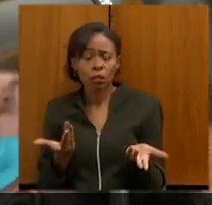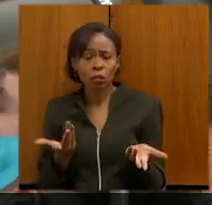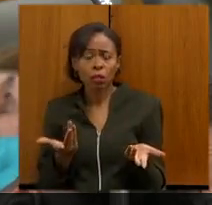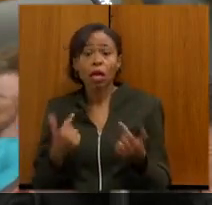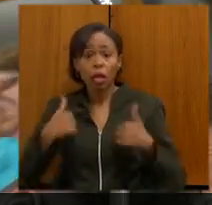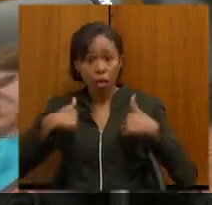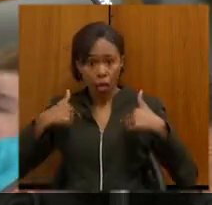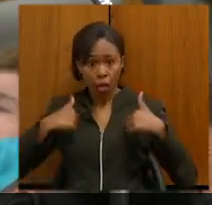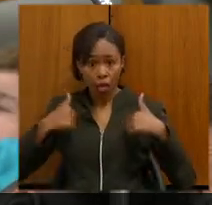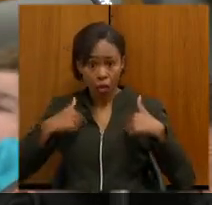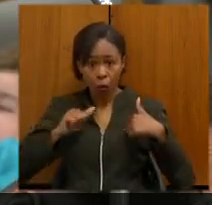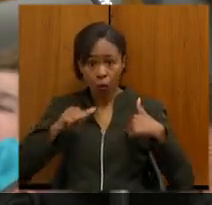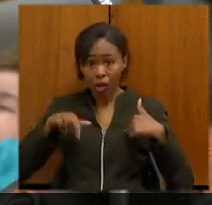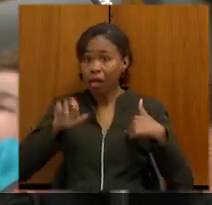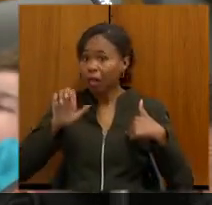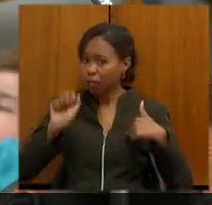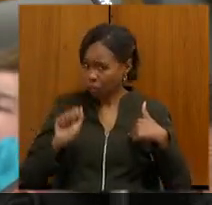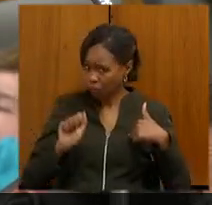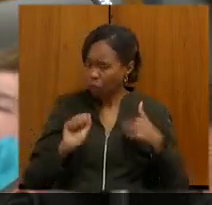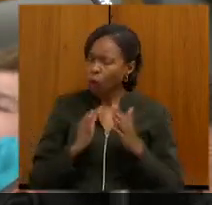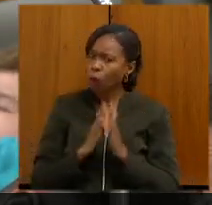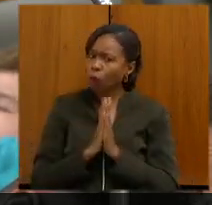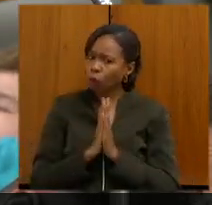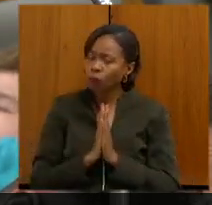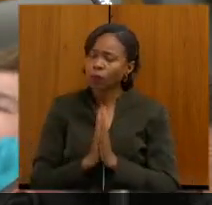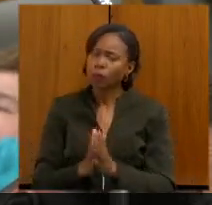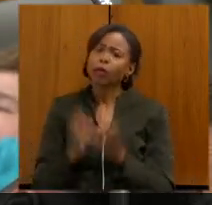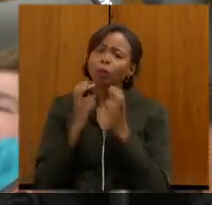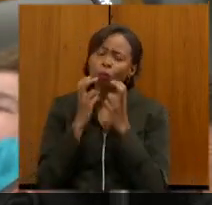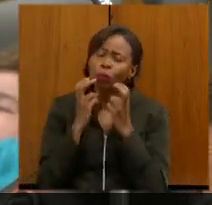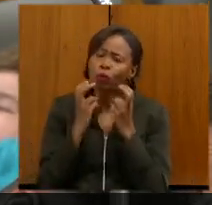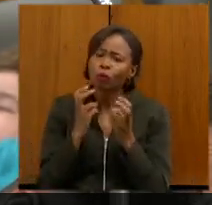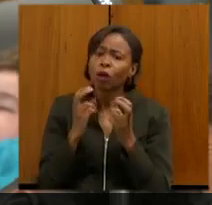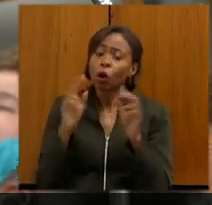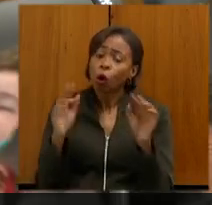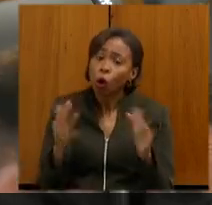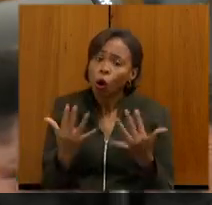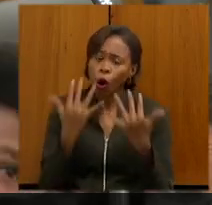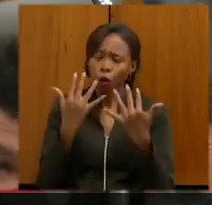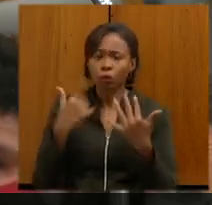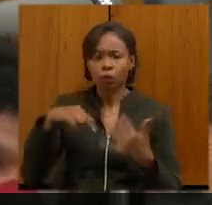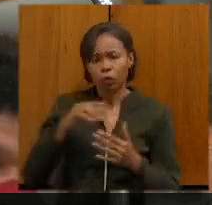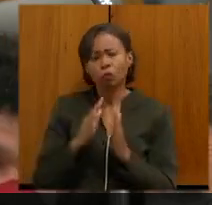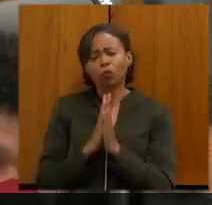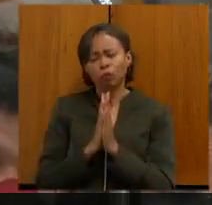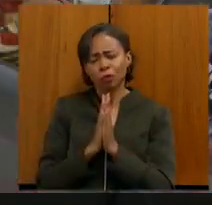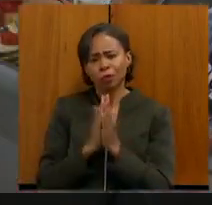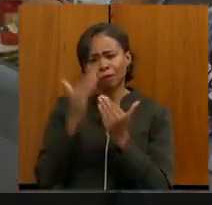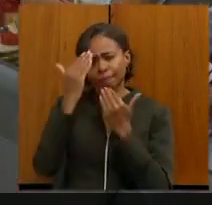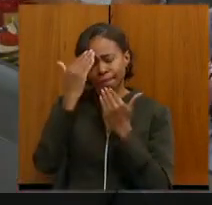Andreia Cristiane Brasil peço encarecidamente olha para mim por gentileza obrigado